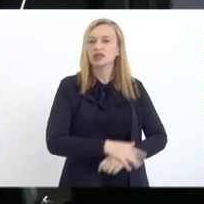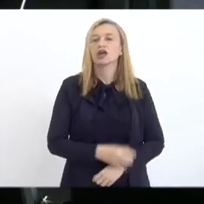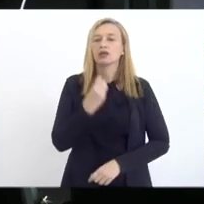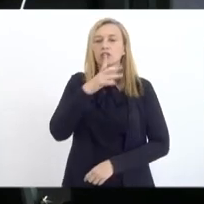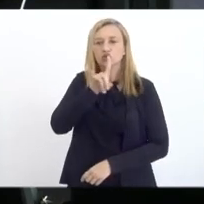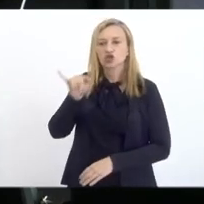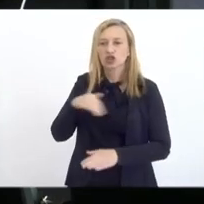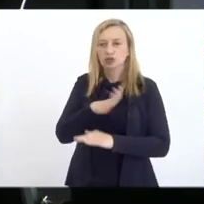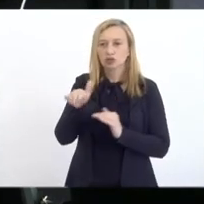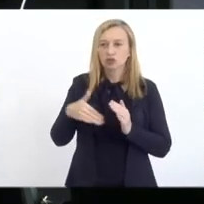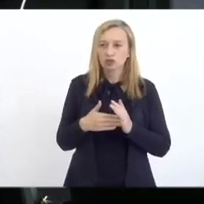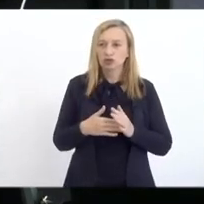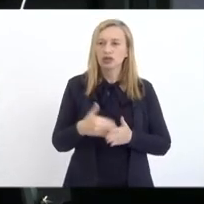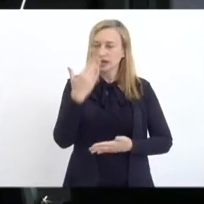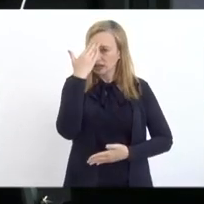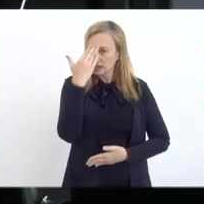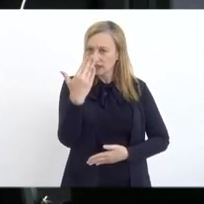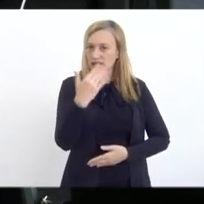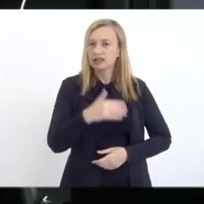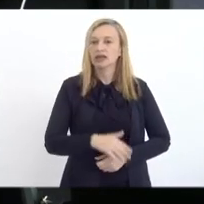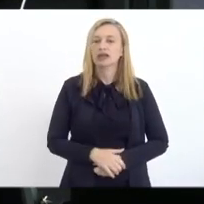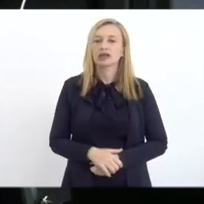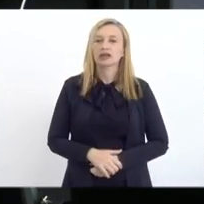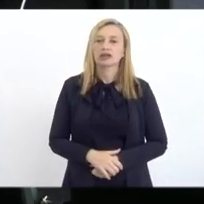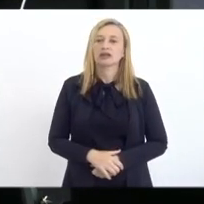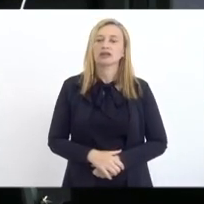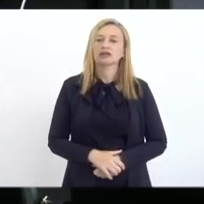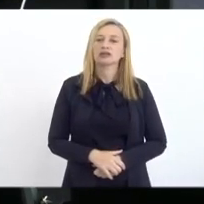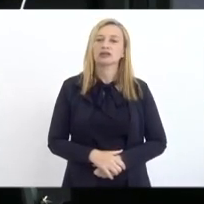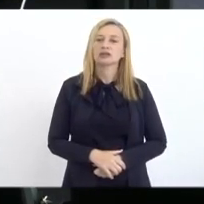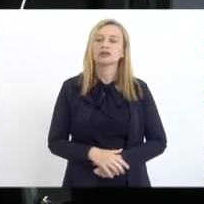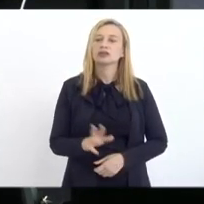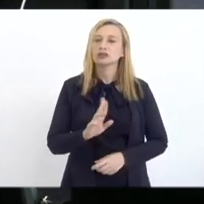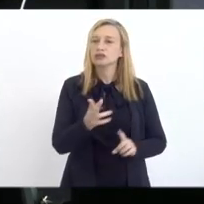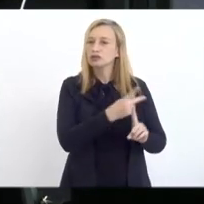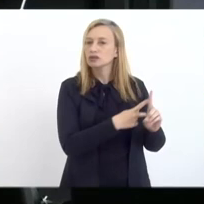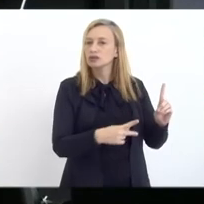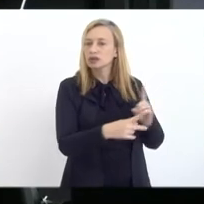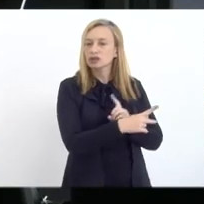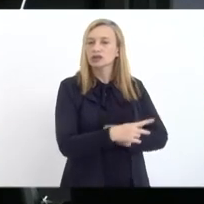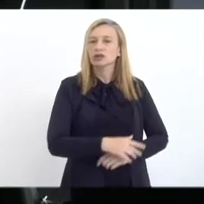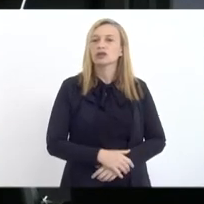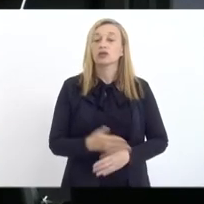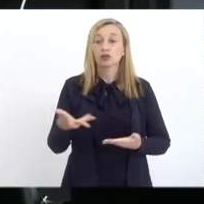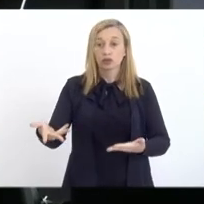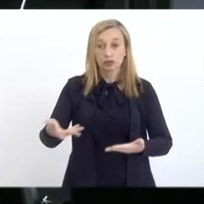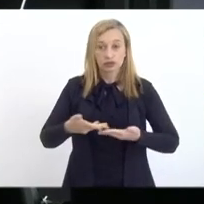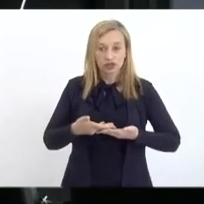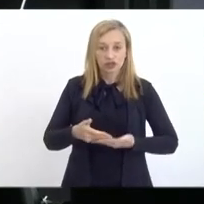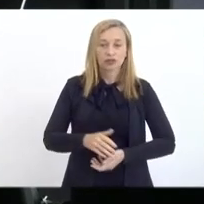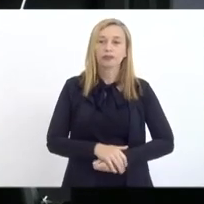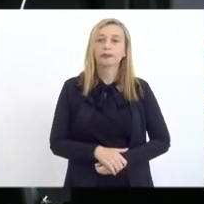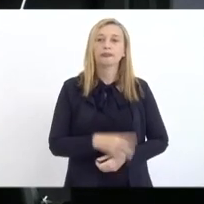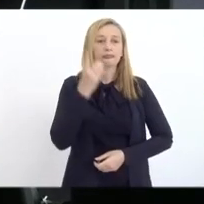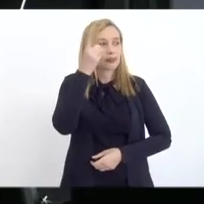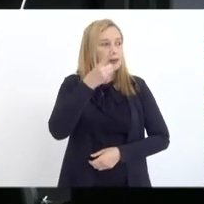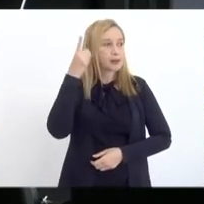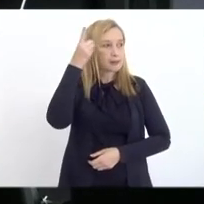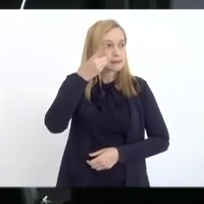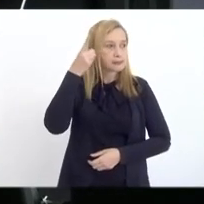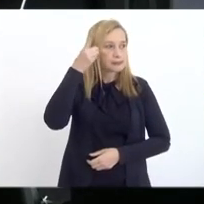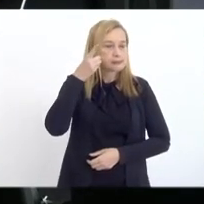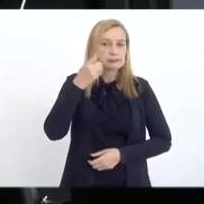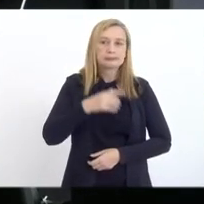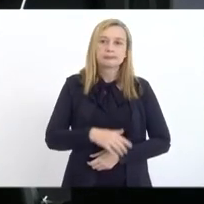Bom dia a todos. Agradecer, em nome do Rio Previdência, o convite, deputado